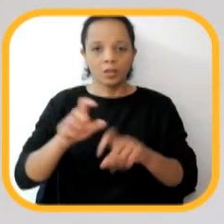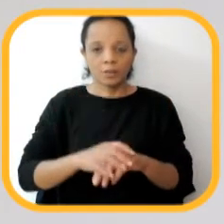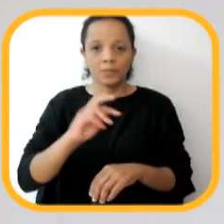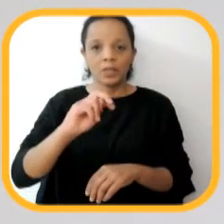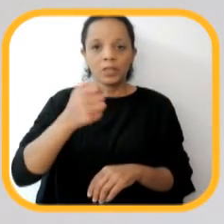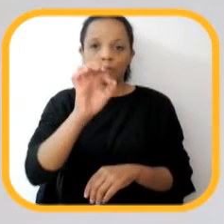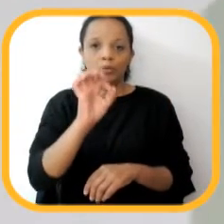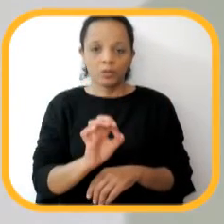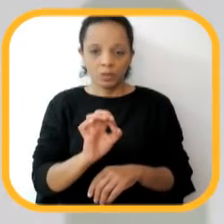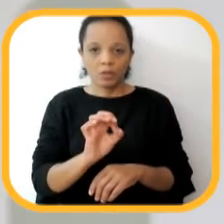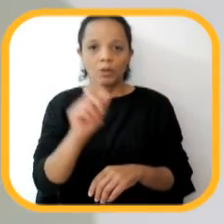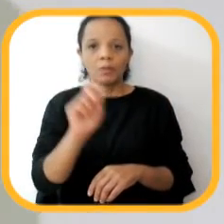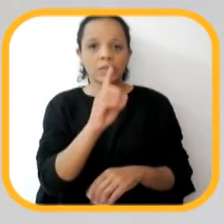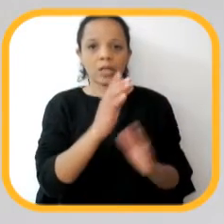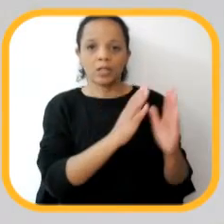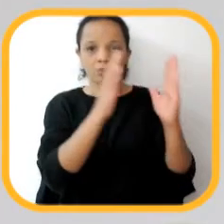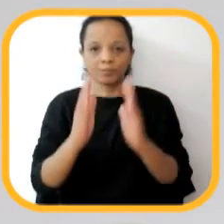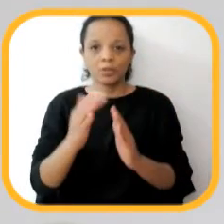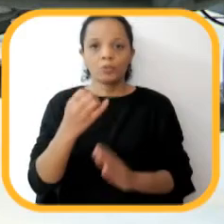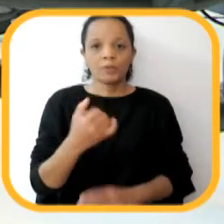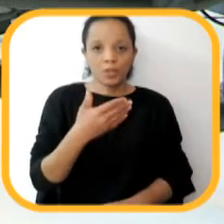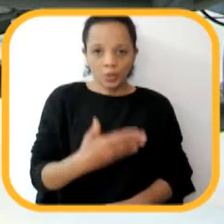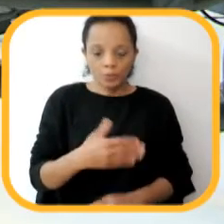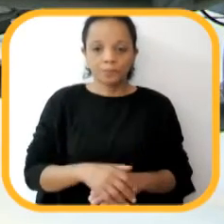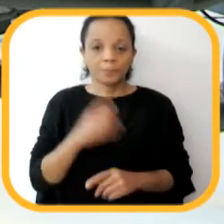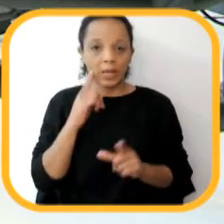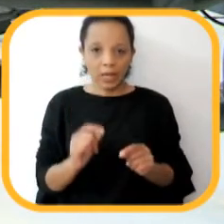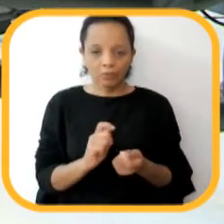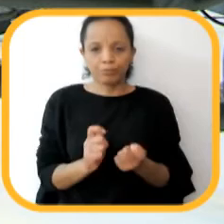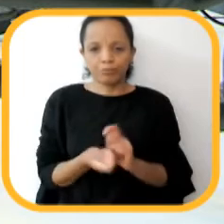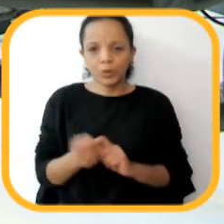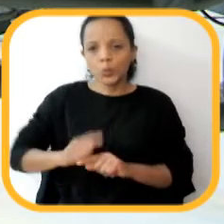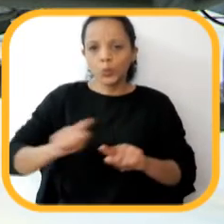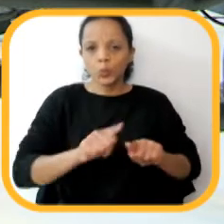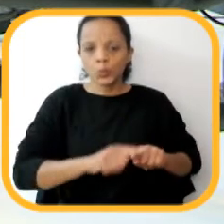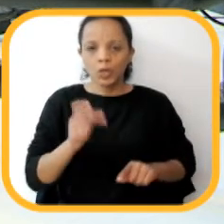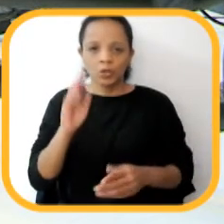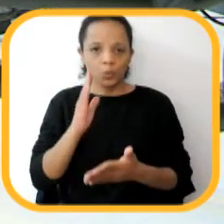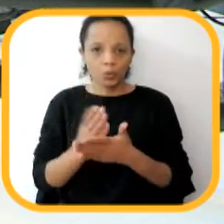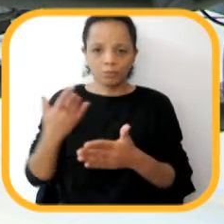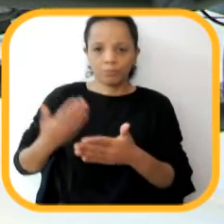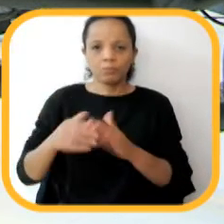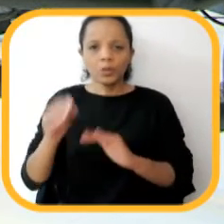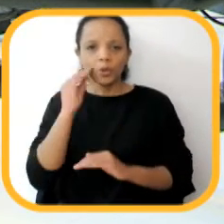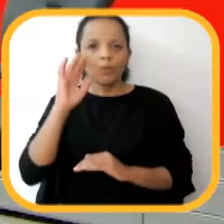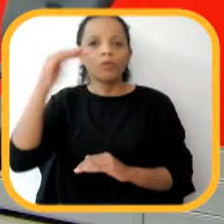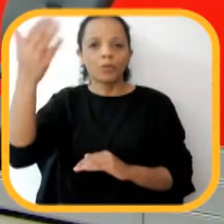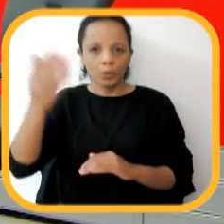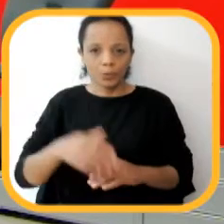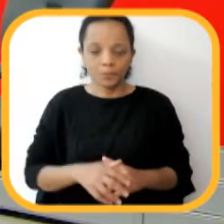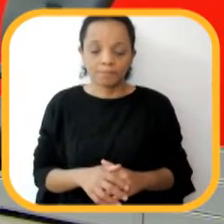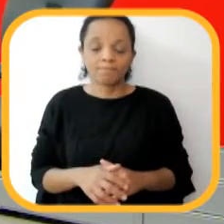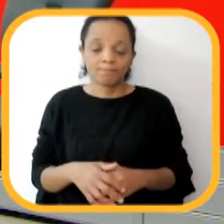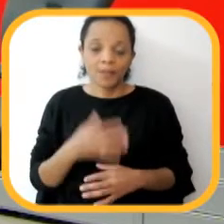audiência é de 35% acumulada no primeiro semestre de 2021. A rádio sofreu várias alterações nos últimos anos. Mas como será